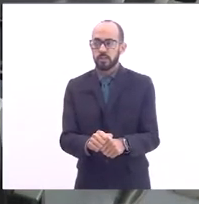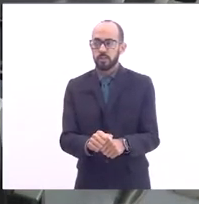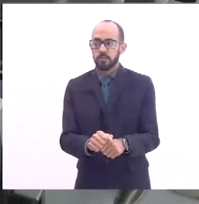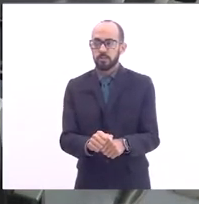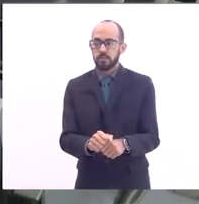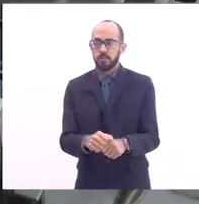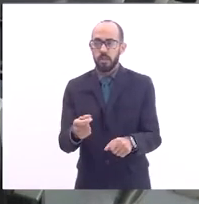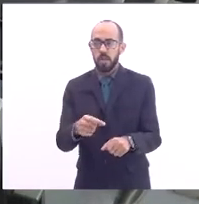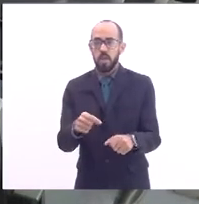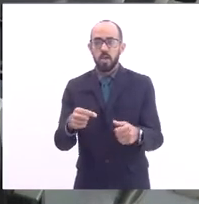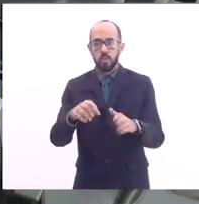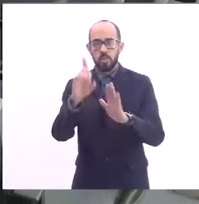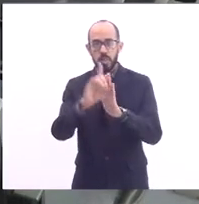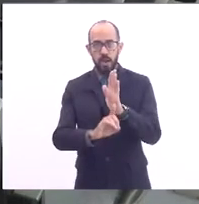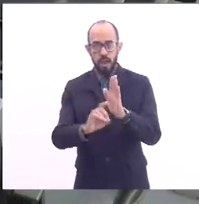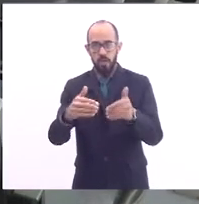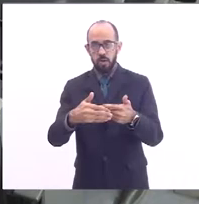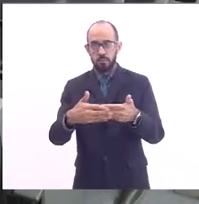Eu vou declarar aberta